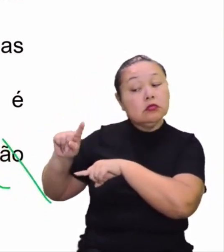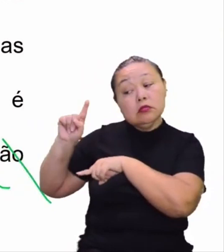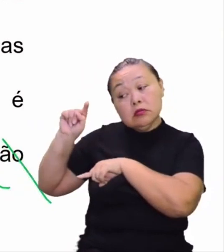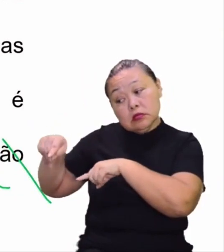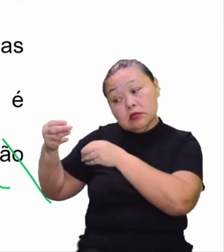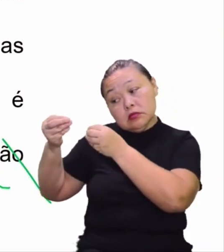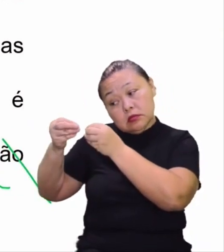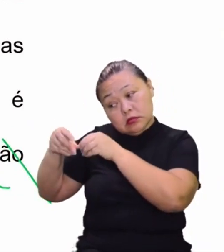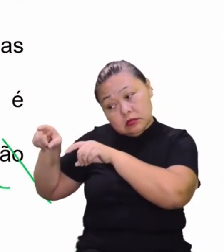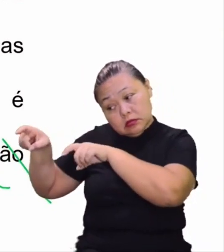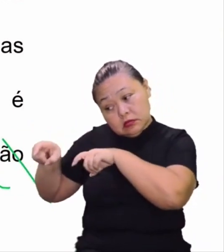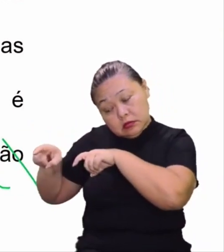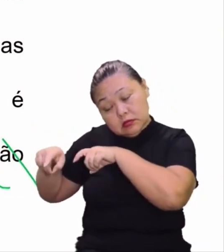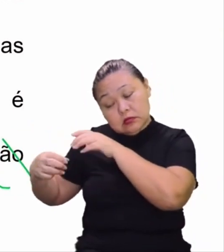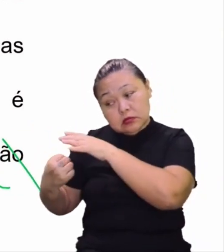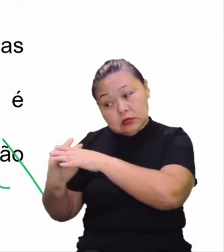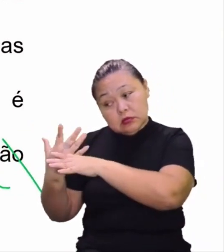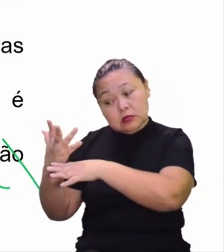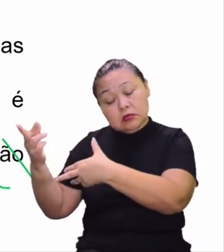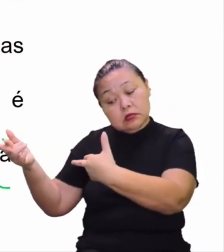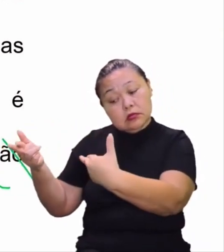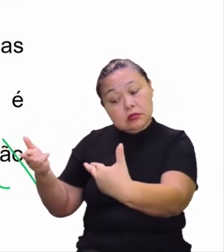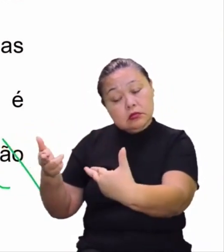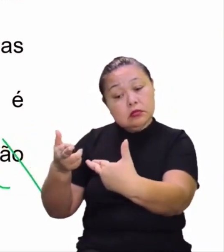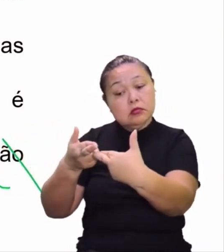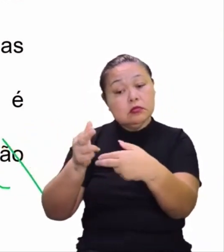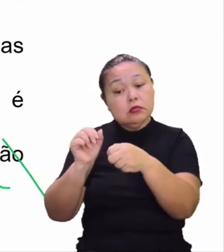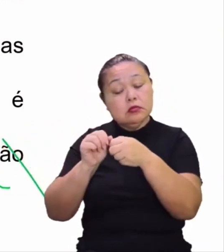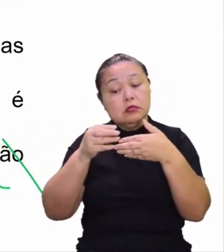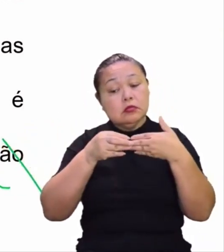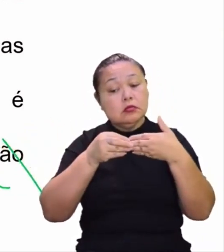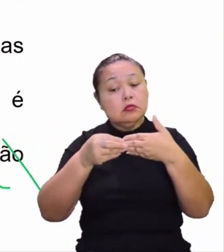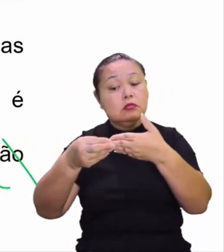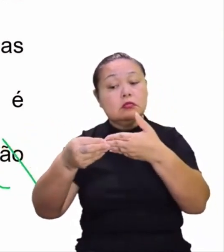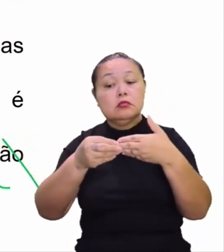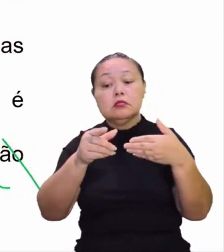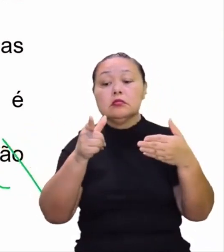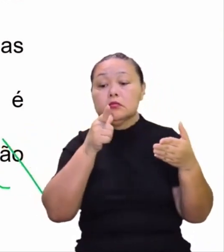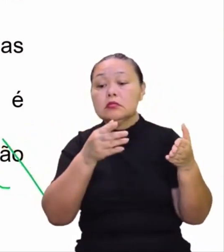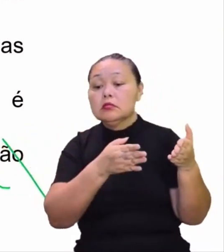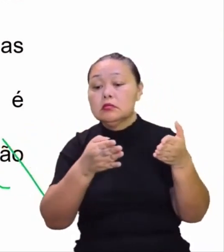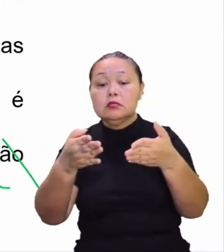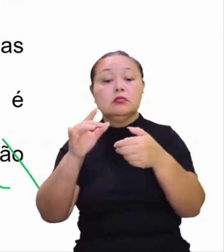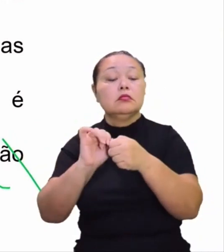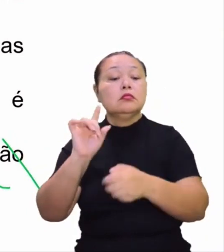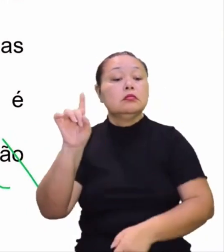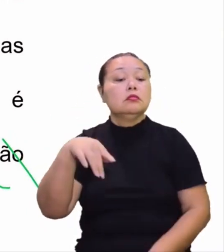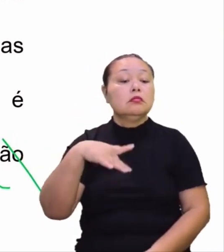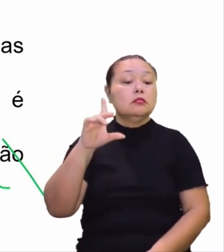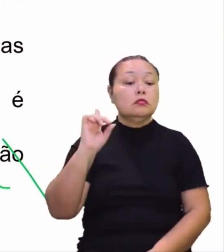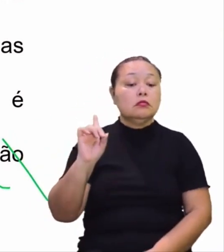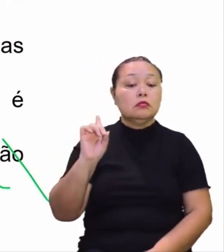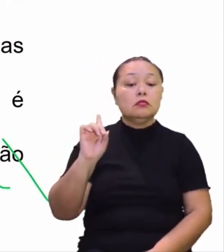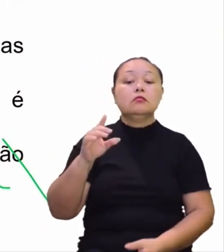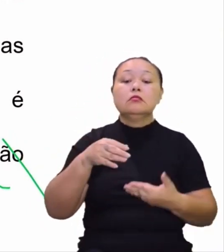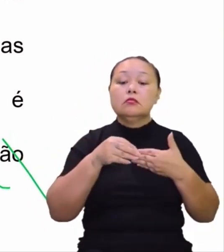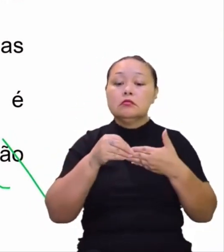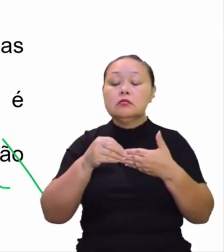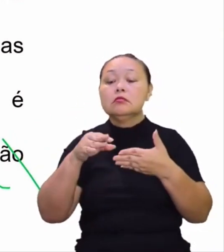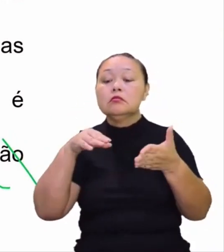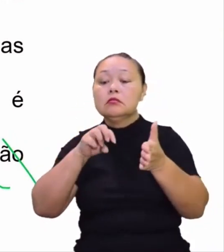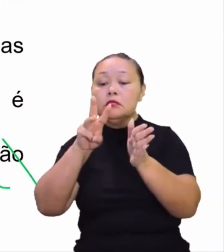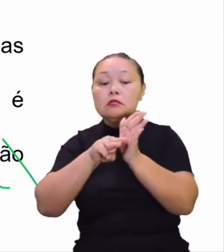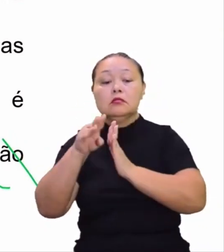essa atividade agrícola, ela está muito relacionada aí com a questão do sistema hidrográfico. E a D? A D, a atividade de navegação do